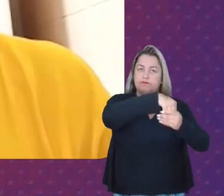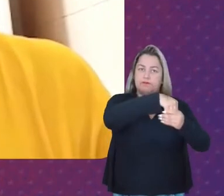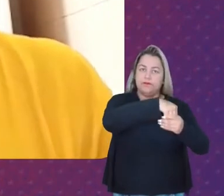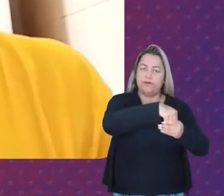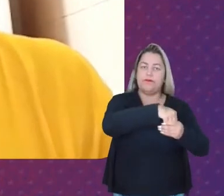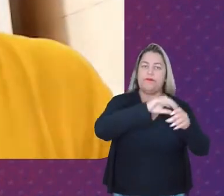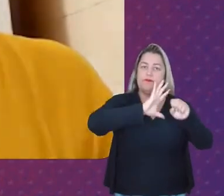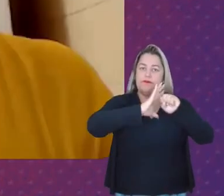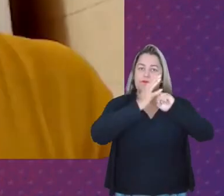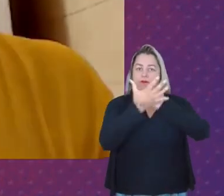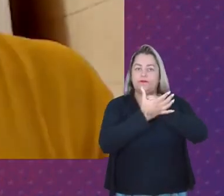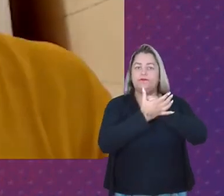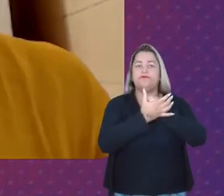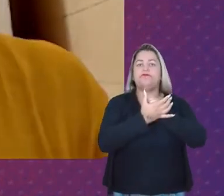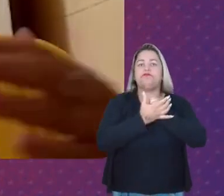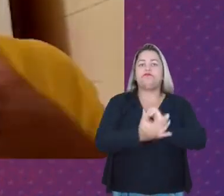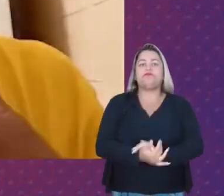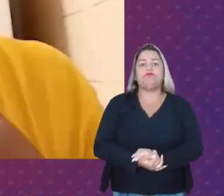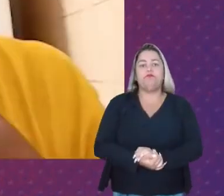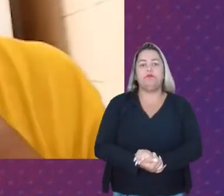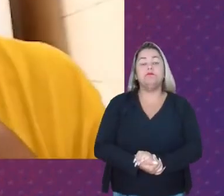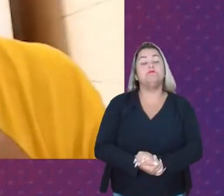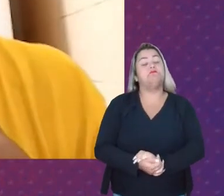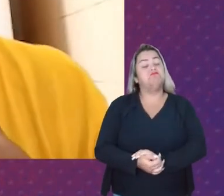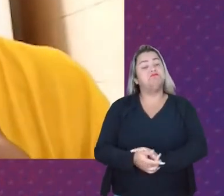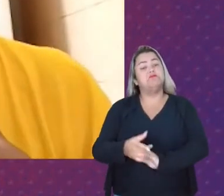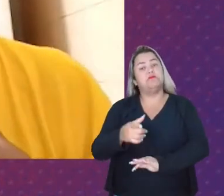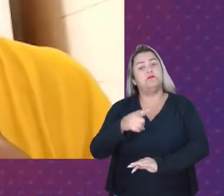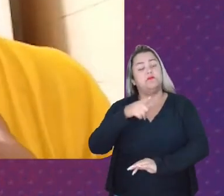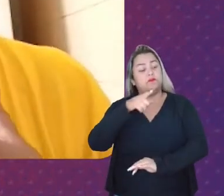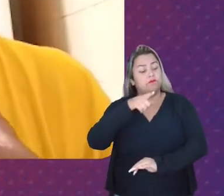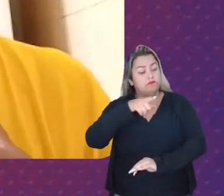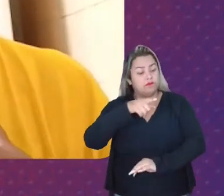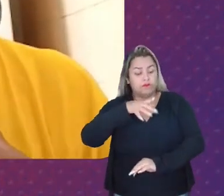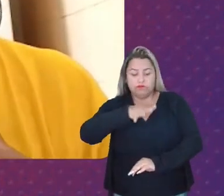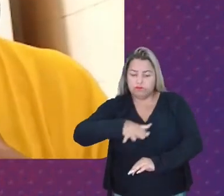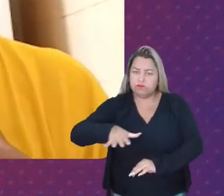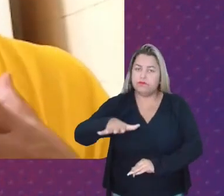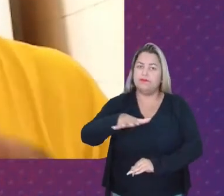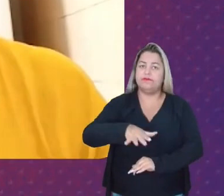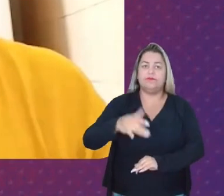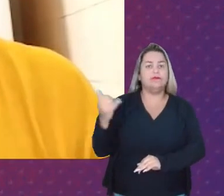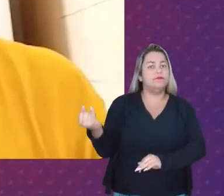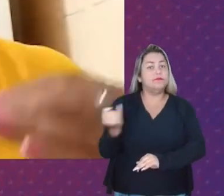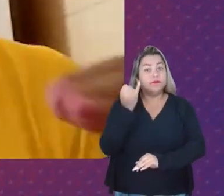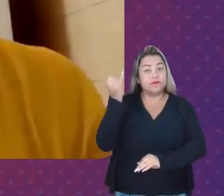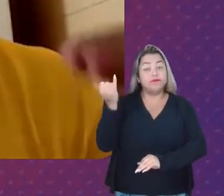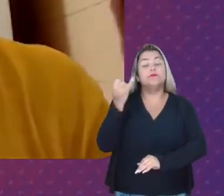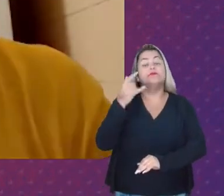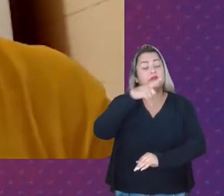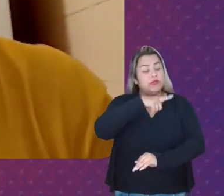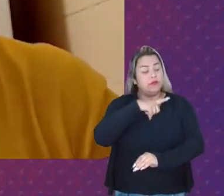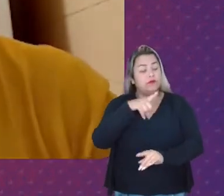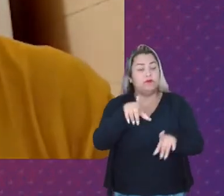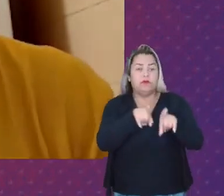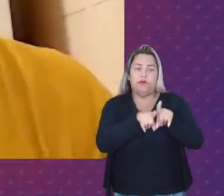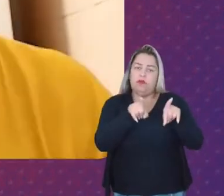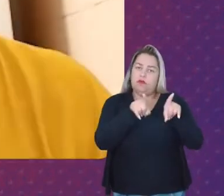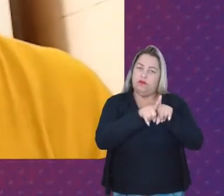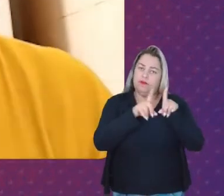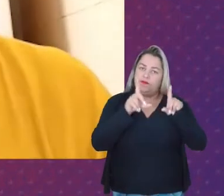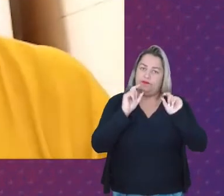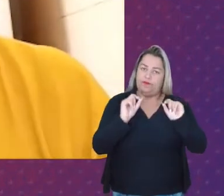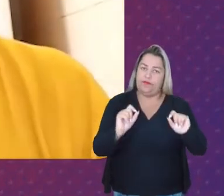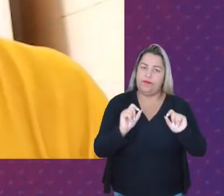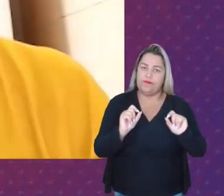pandemia. Se nós estávamos sendo consideradas essenciais, Então, nós colocamos como